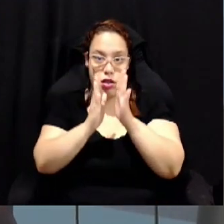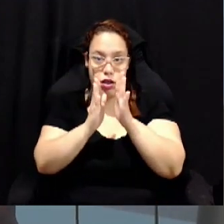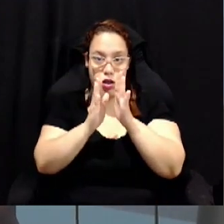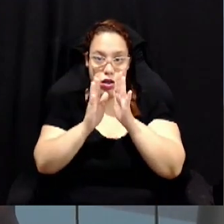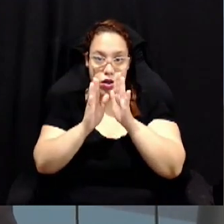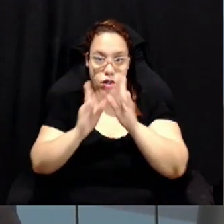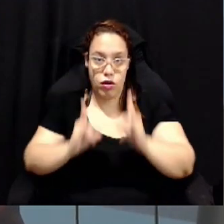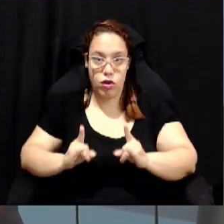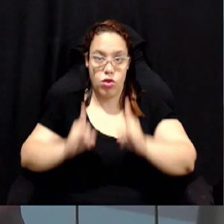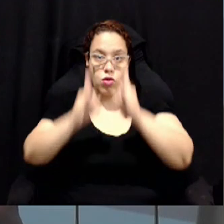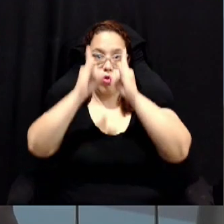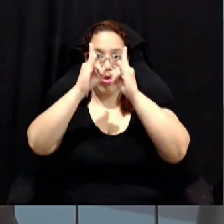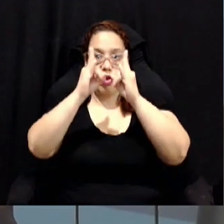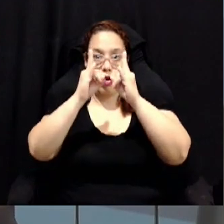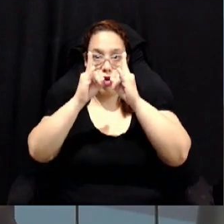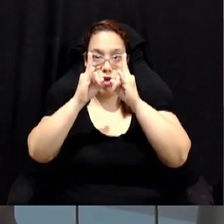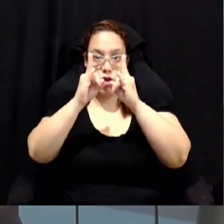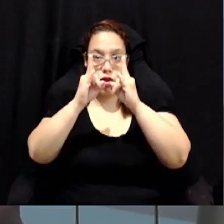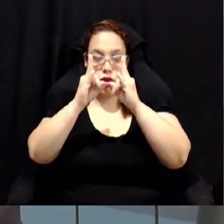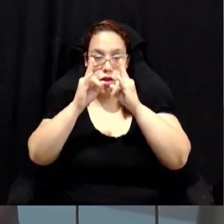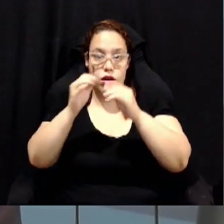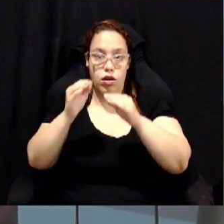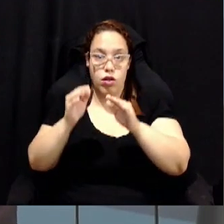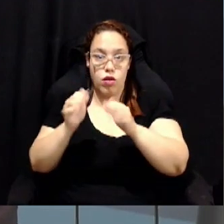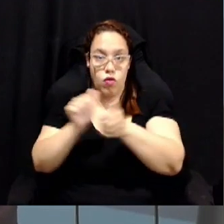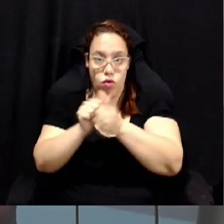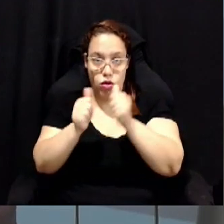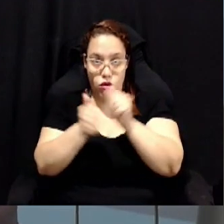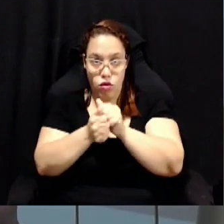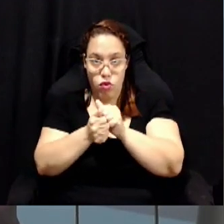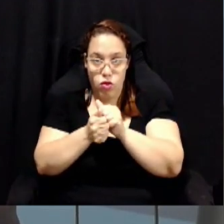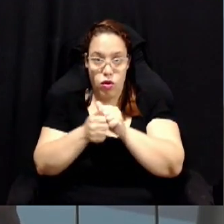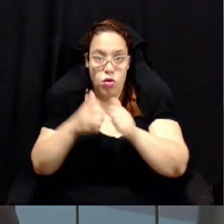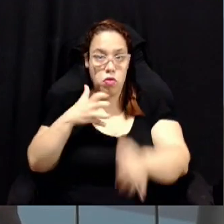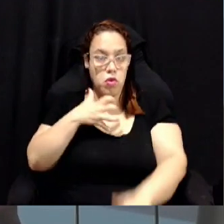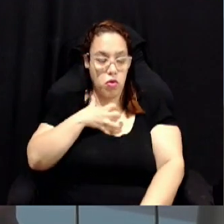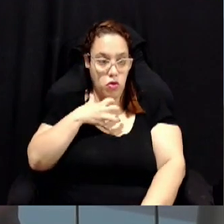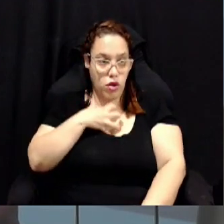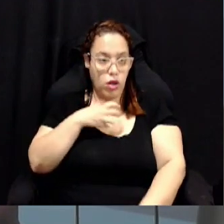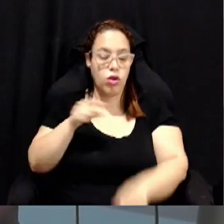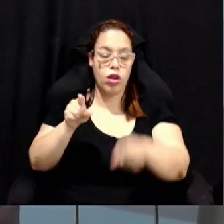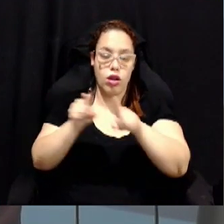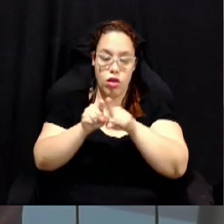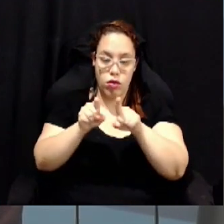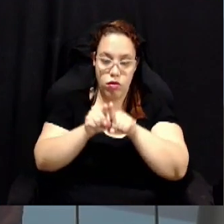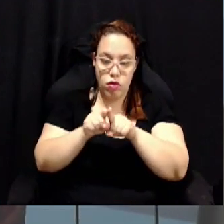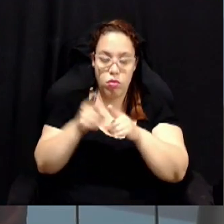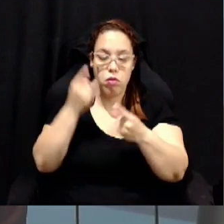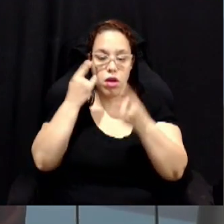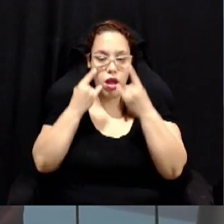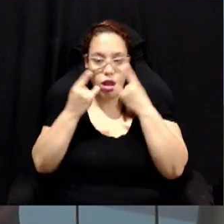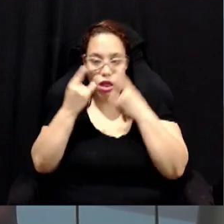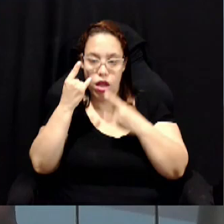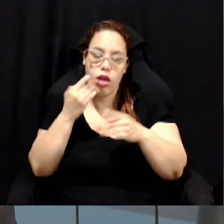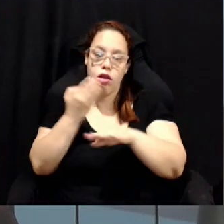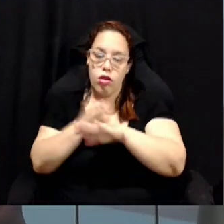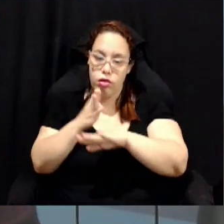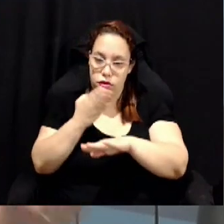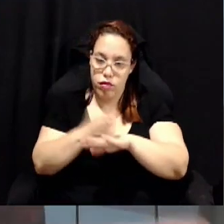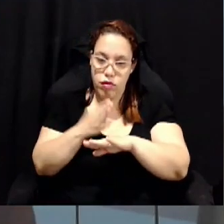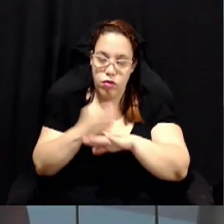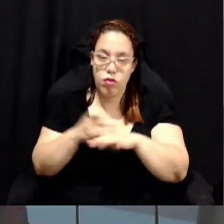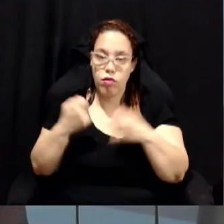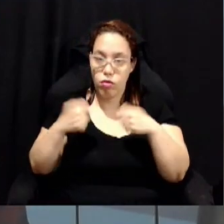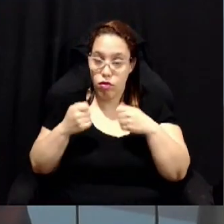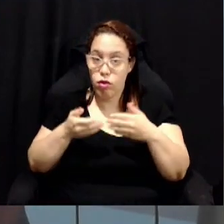prédio que já estava ali, foi todo adaptado, multissensorial também. É bem interessante, é uma prática que a gente precisa colocar para